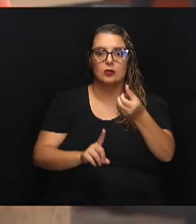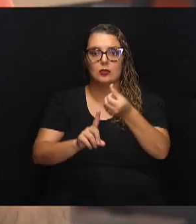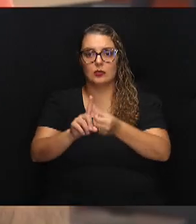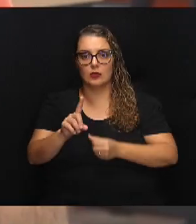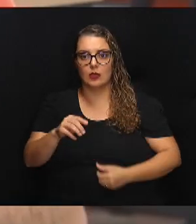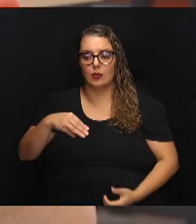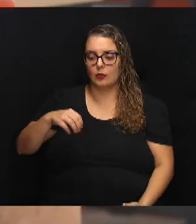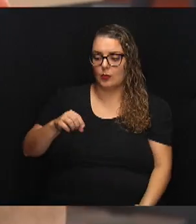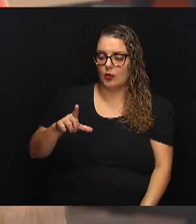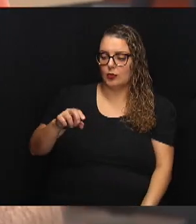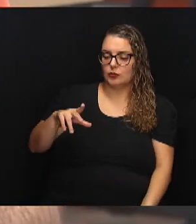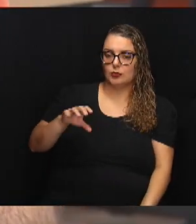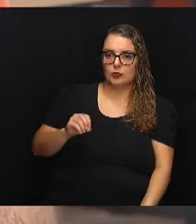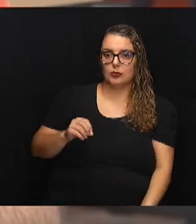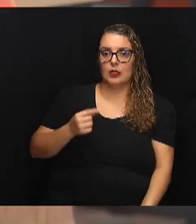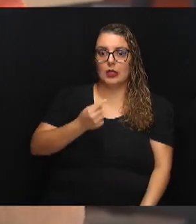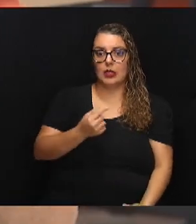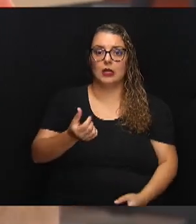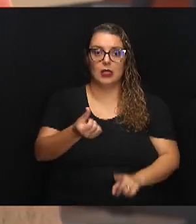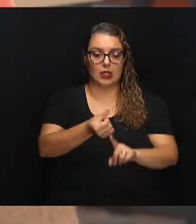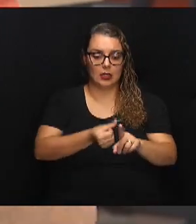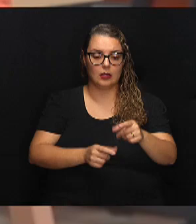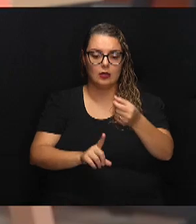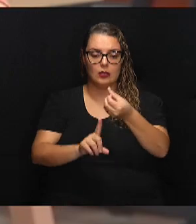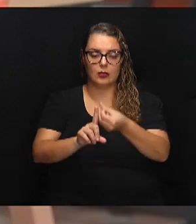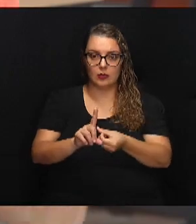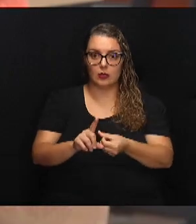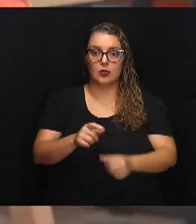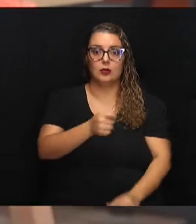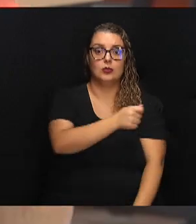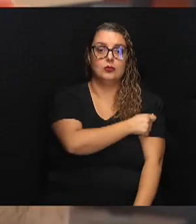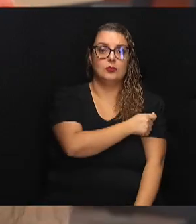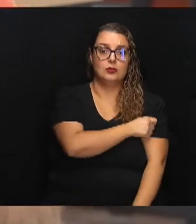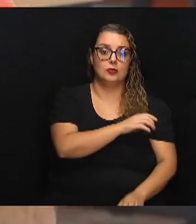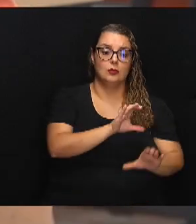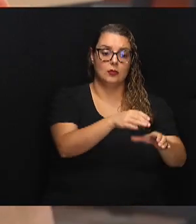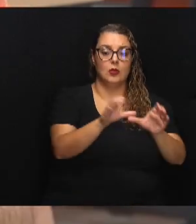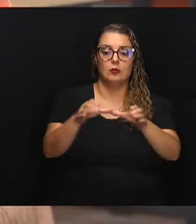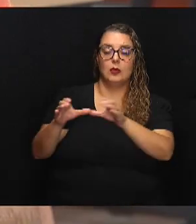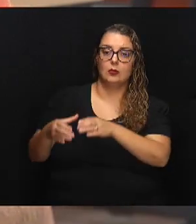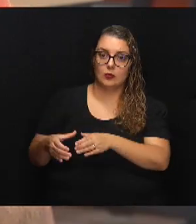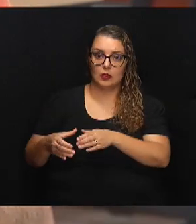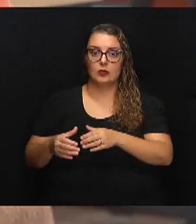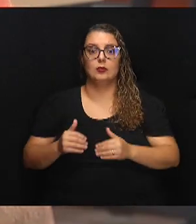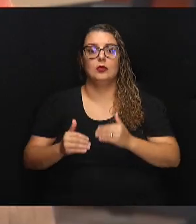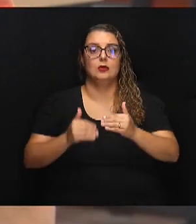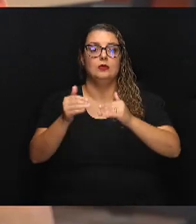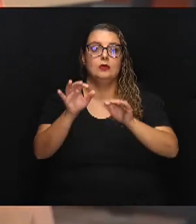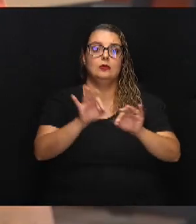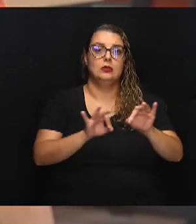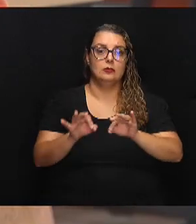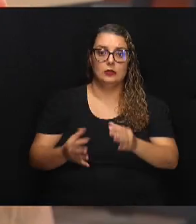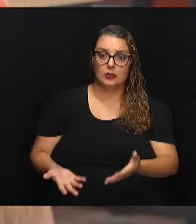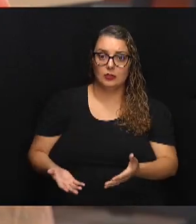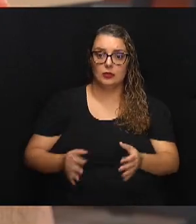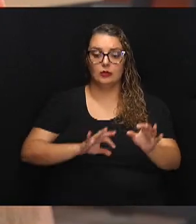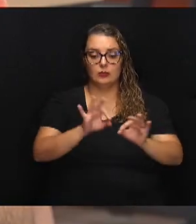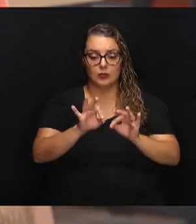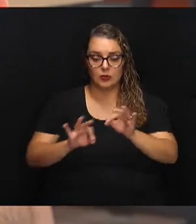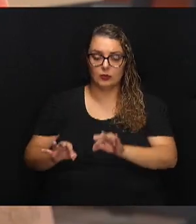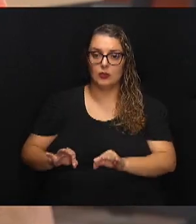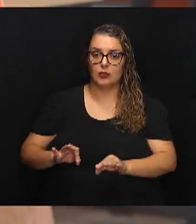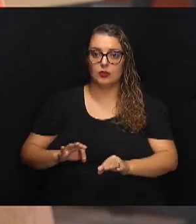né? A cada módulo, a cada semestre, os alunos em equipe, em grupo, desenvolvem projetos de